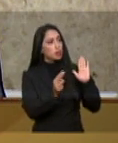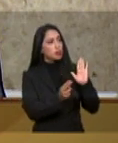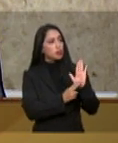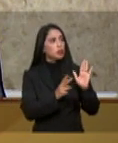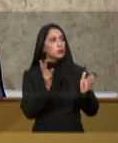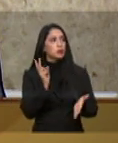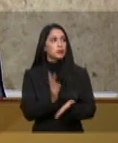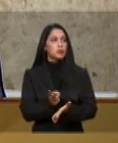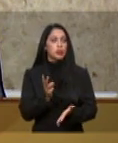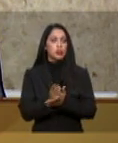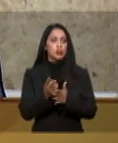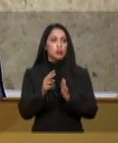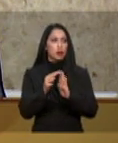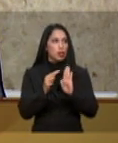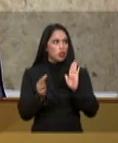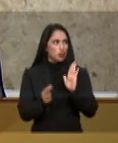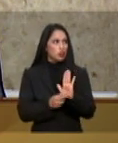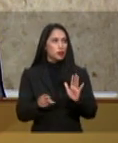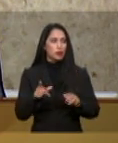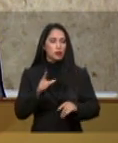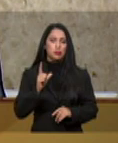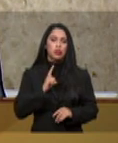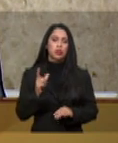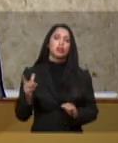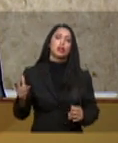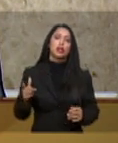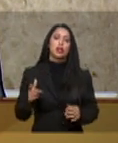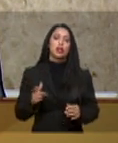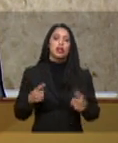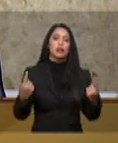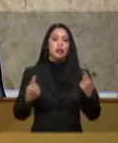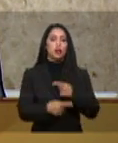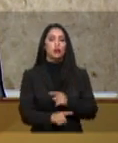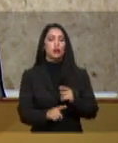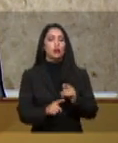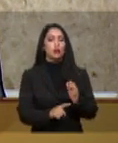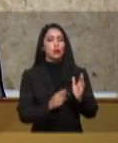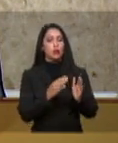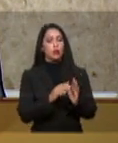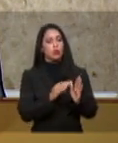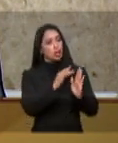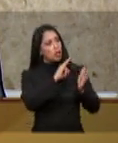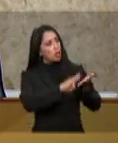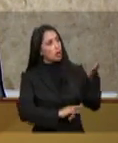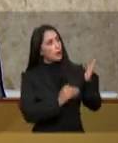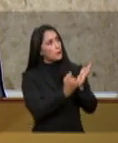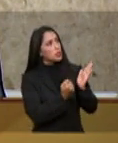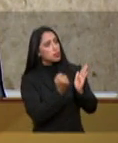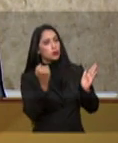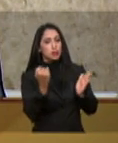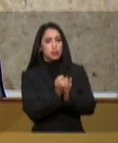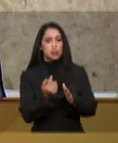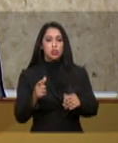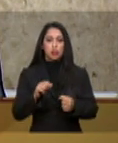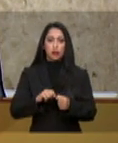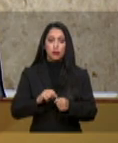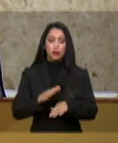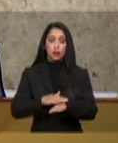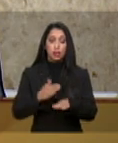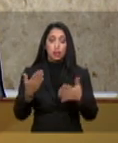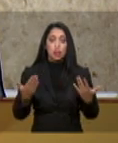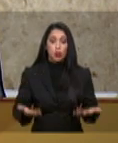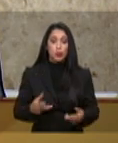mesmo contexto normativo acarreta a deficiência da petição inicial e a ausência do interesse de agir da parte autora. Por